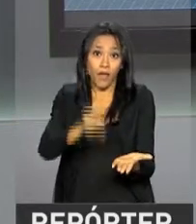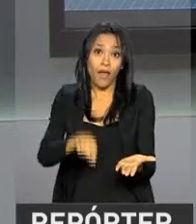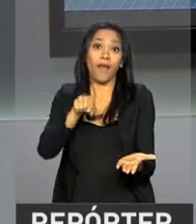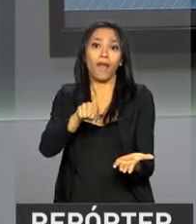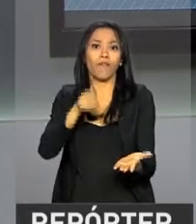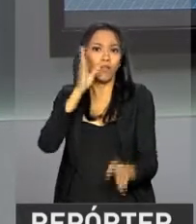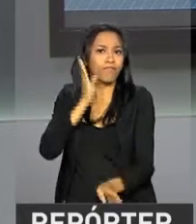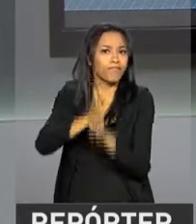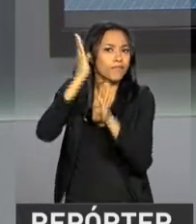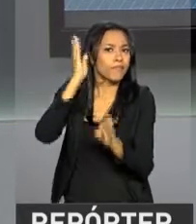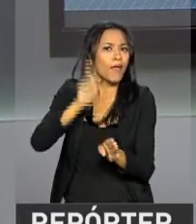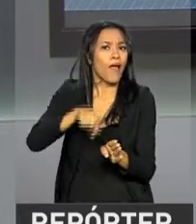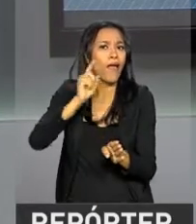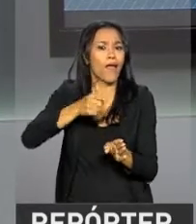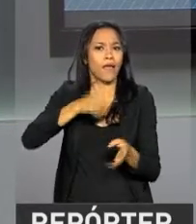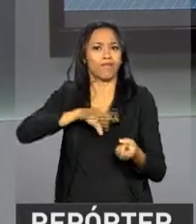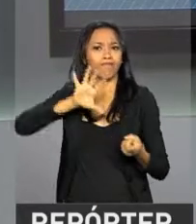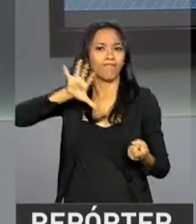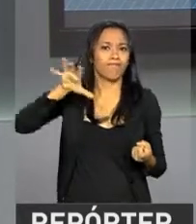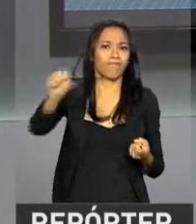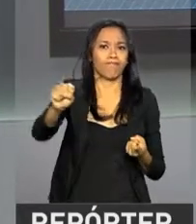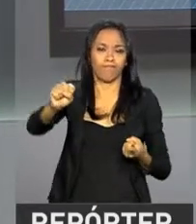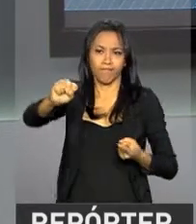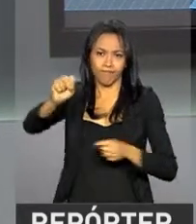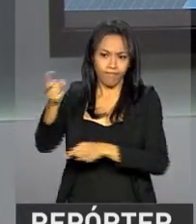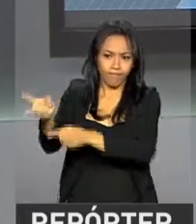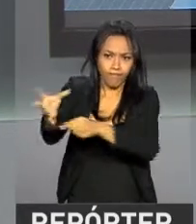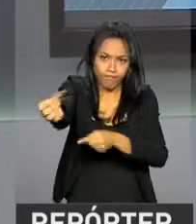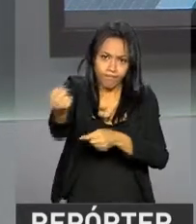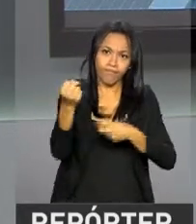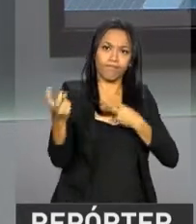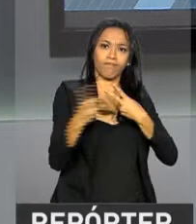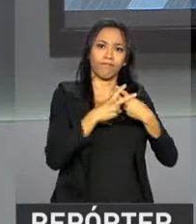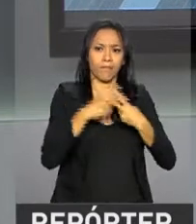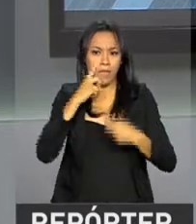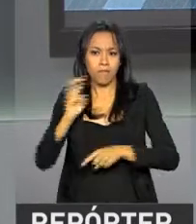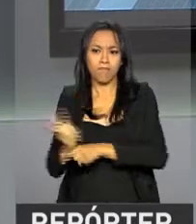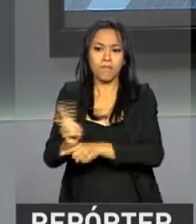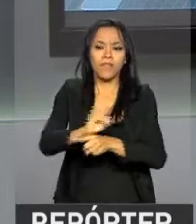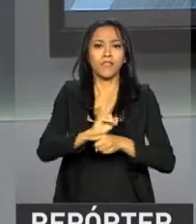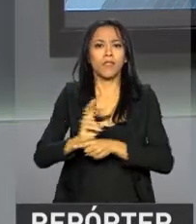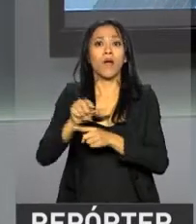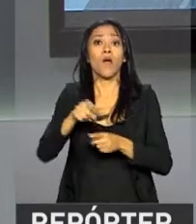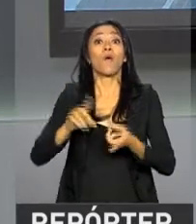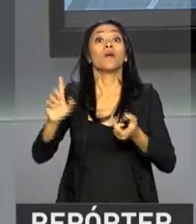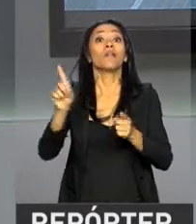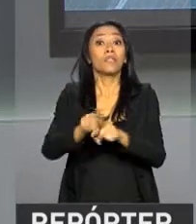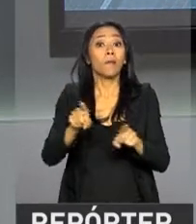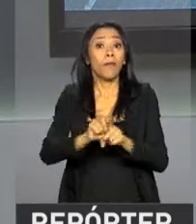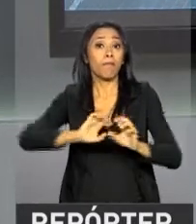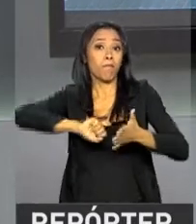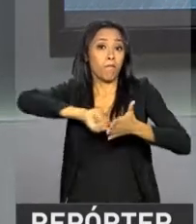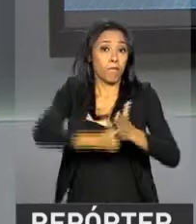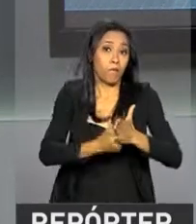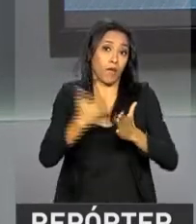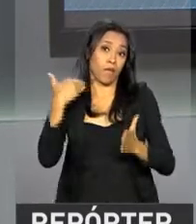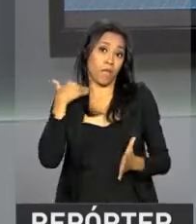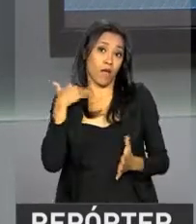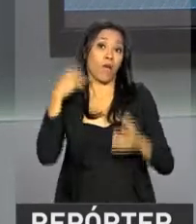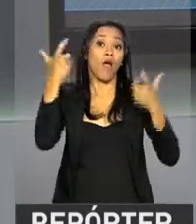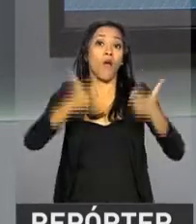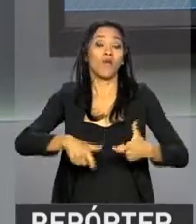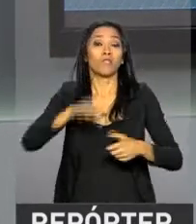branco cumpre mandados de busca e apreensão prisão seqüestro de bens e bloqueio de contas bancárias em santa